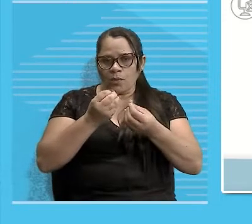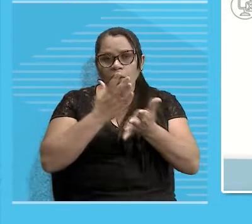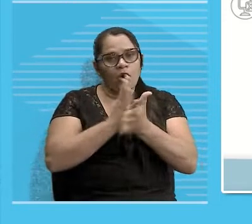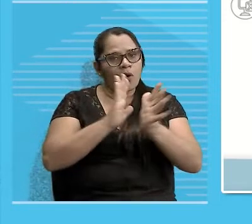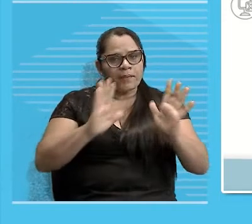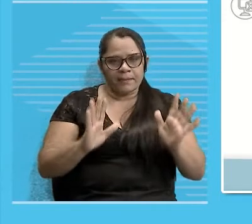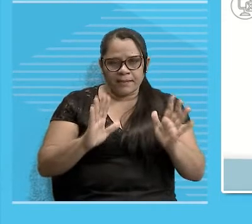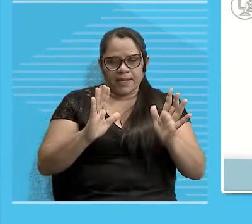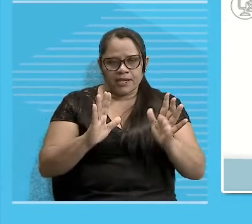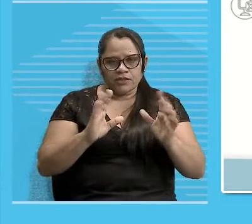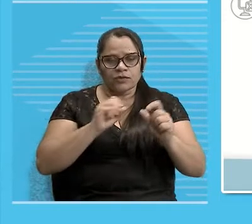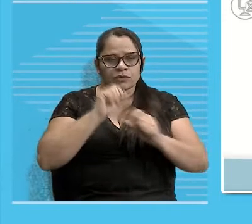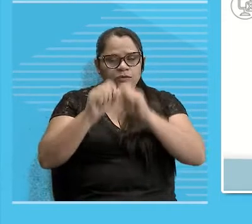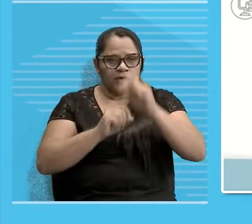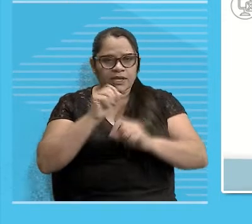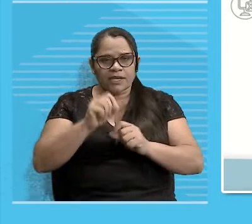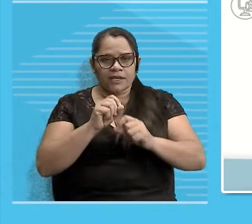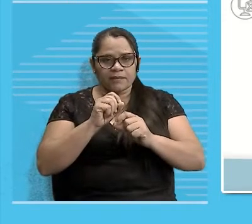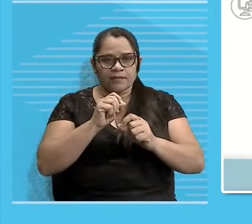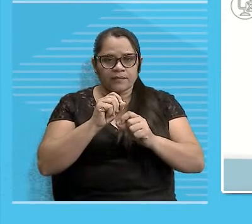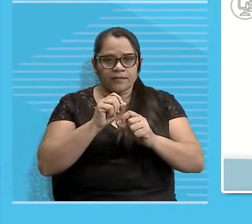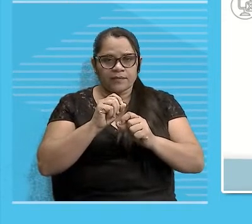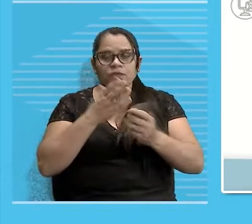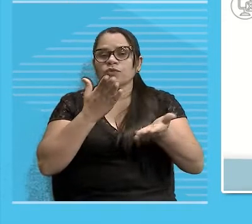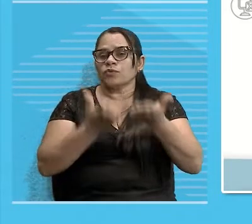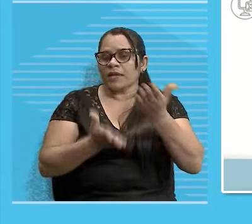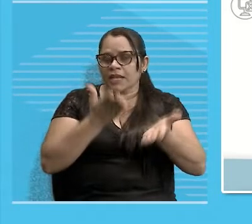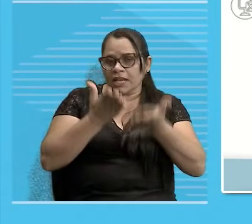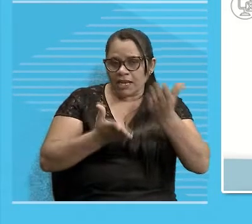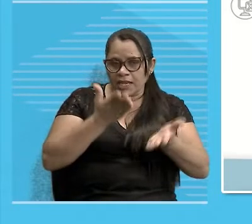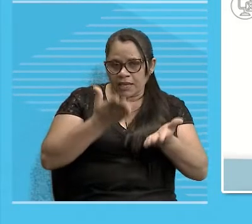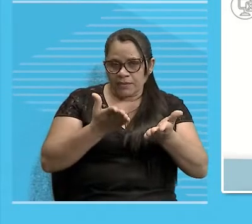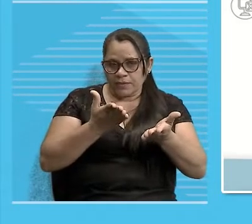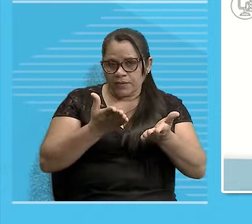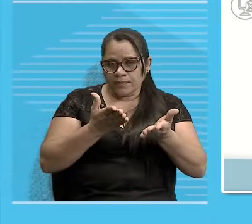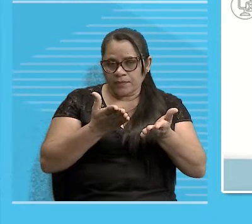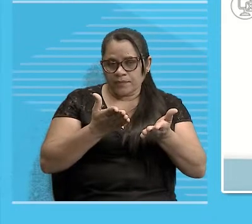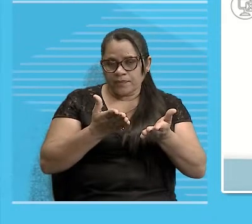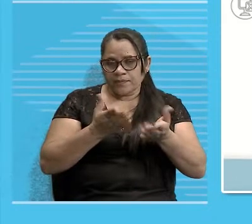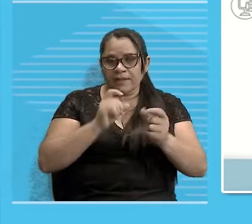das noções de um equilíbrio entre razão e emoção.